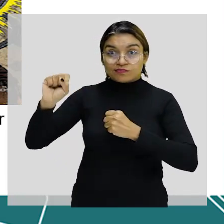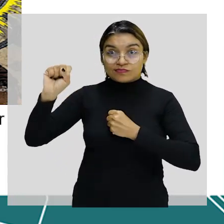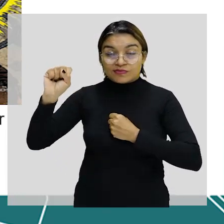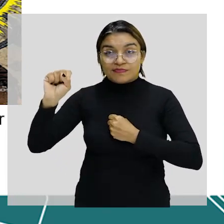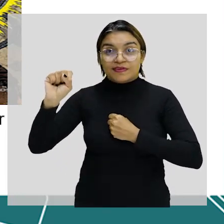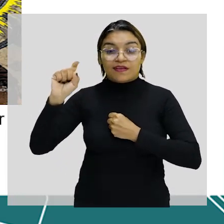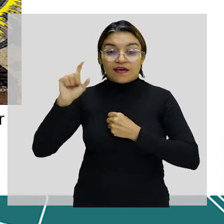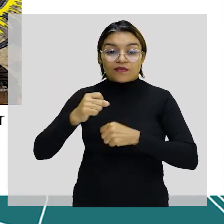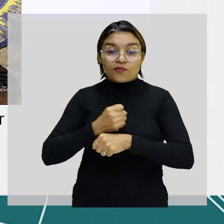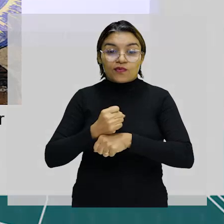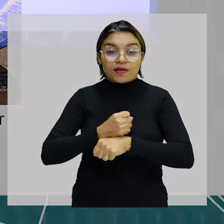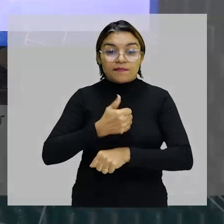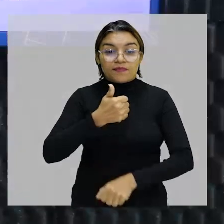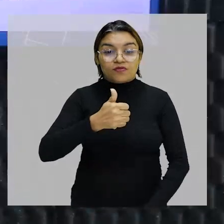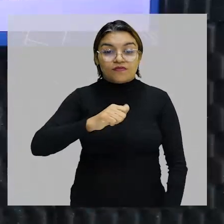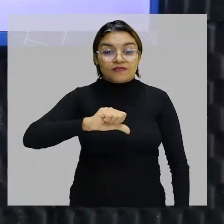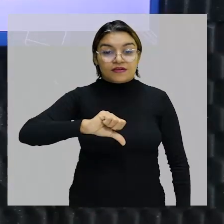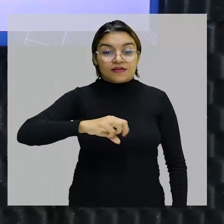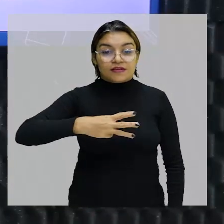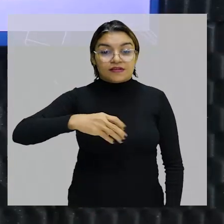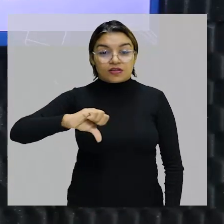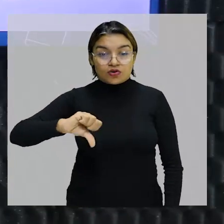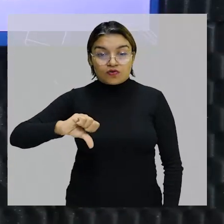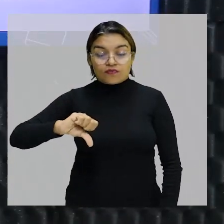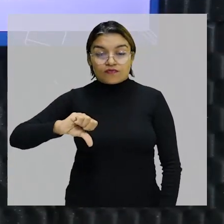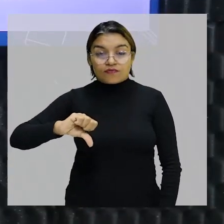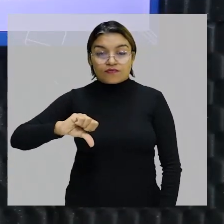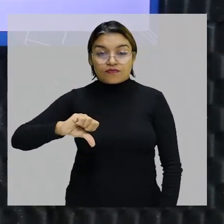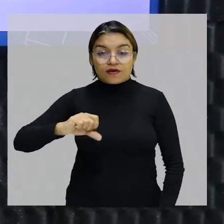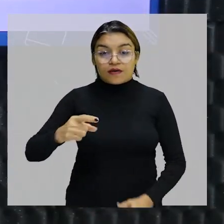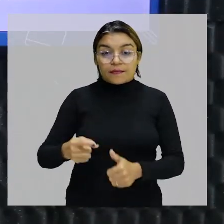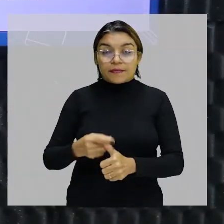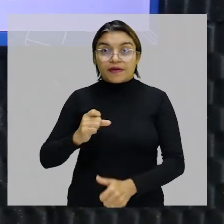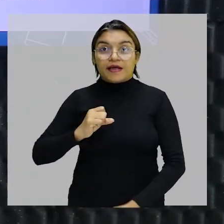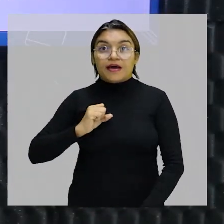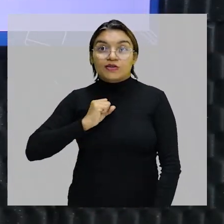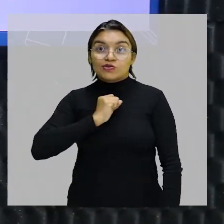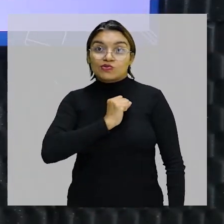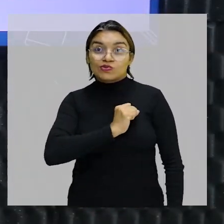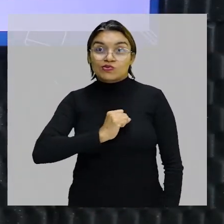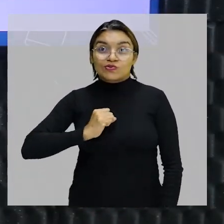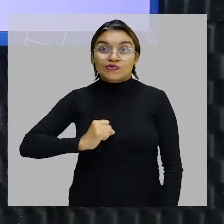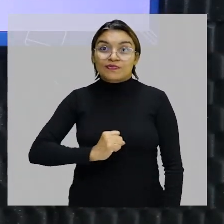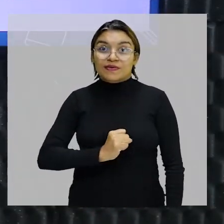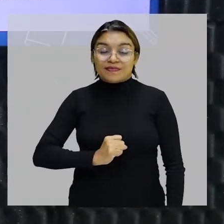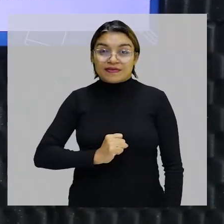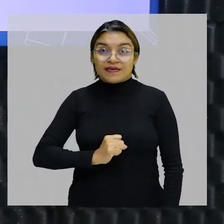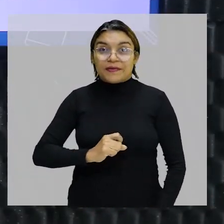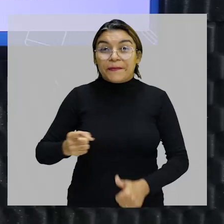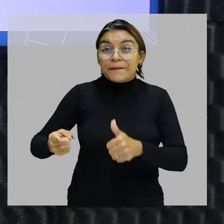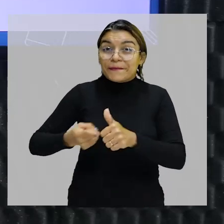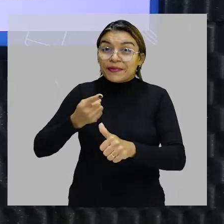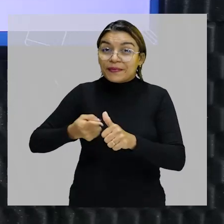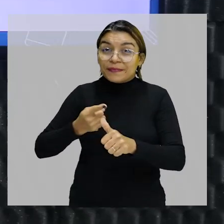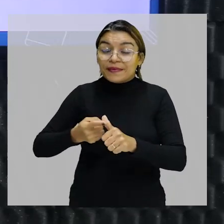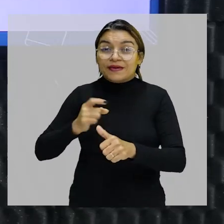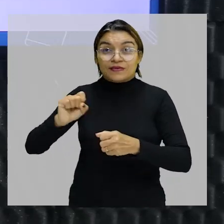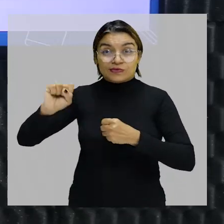ela foi em 1939 e o personagem foi o Superman. Então, o Superman foi o primeiro